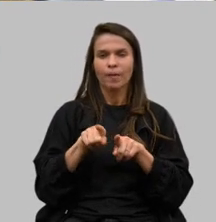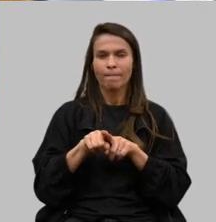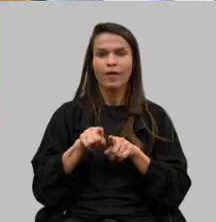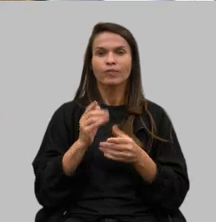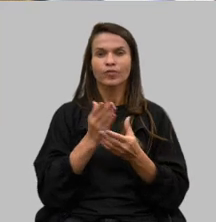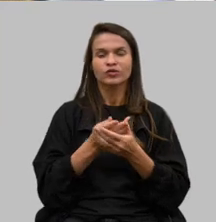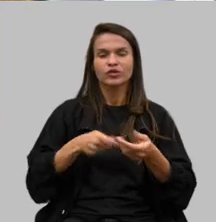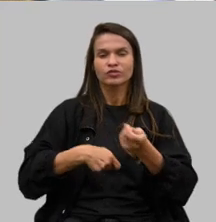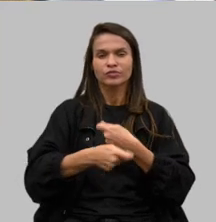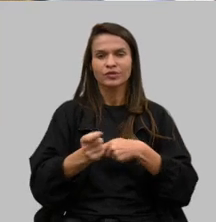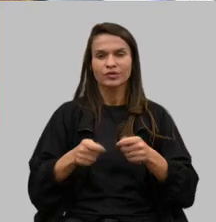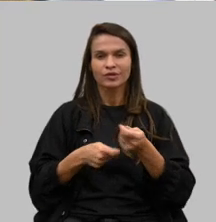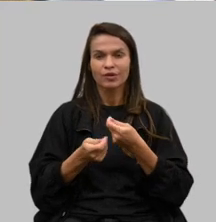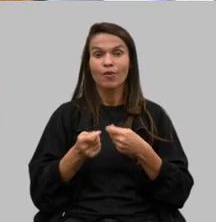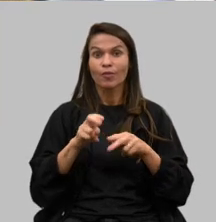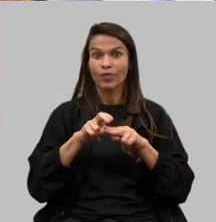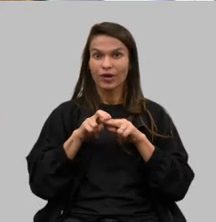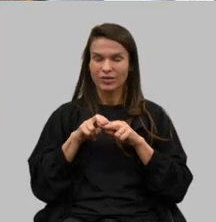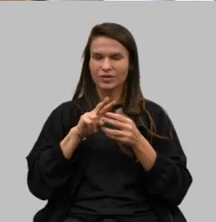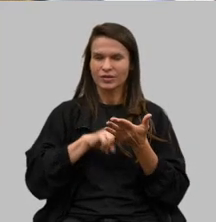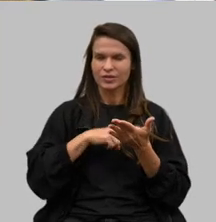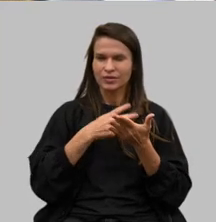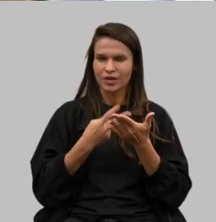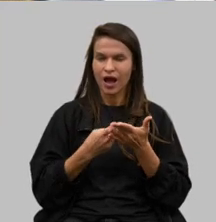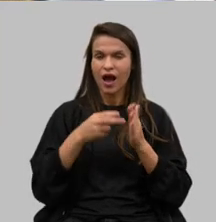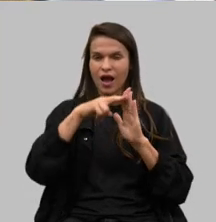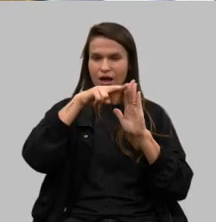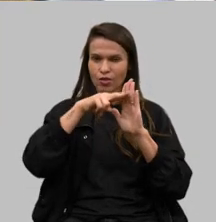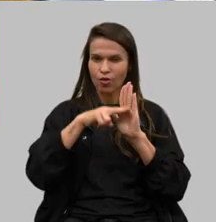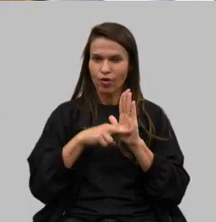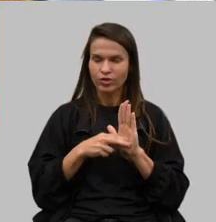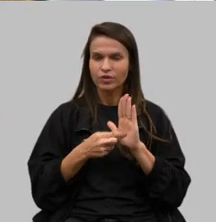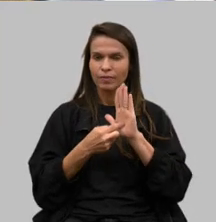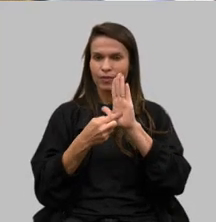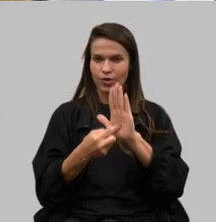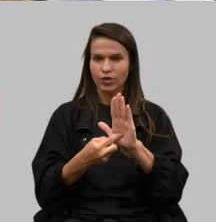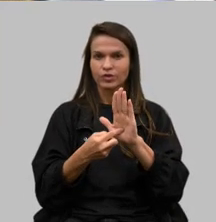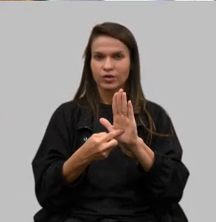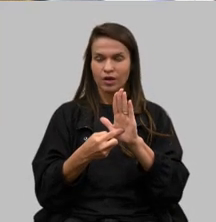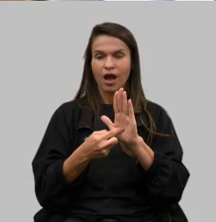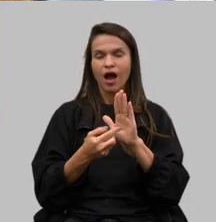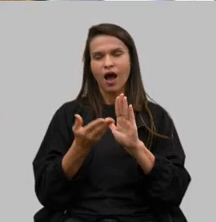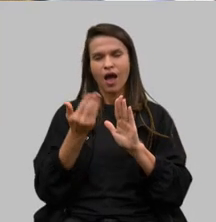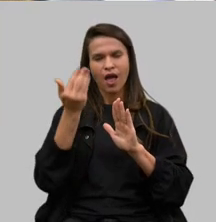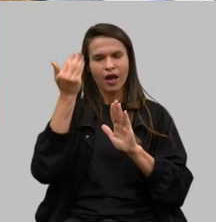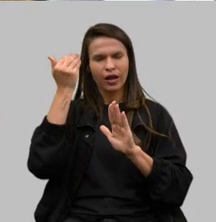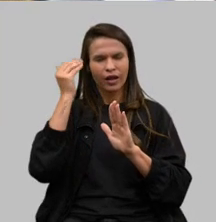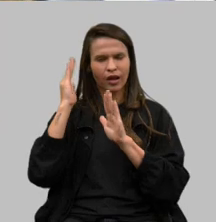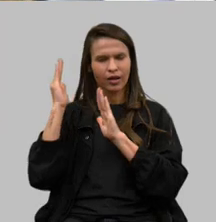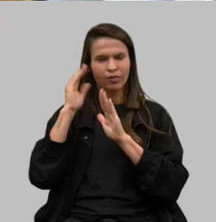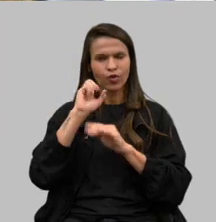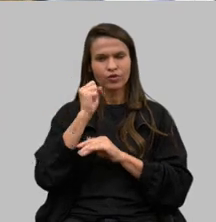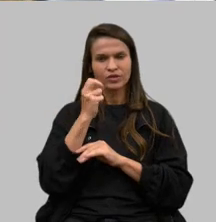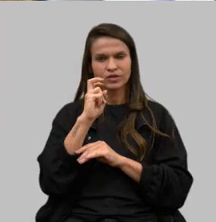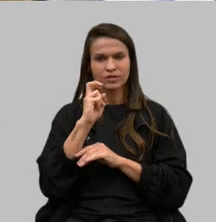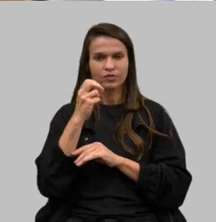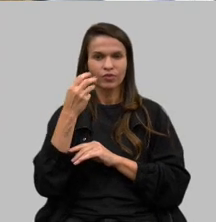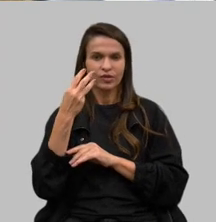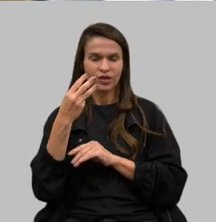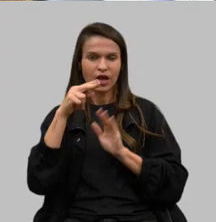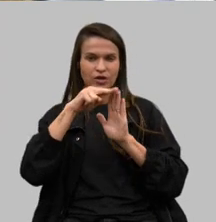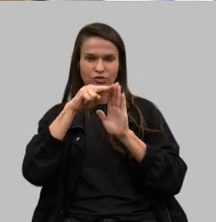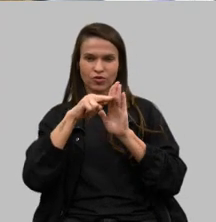esse espectro interpretativo que as normas trazem são eram naquela época 853 normas